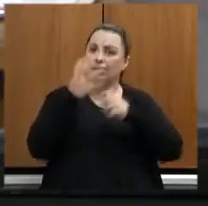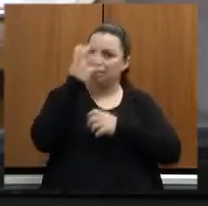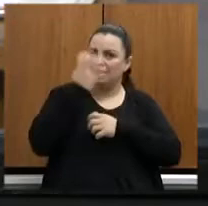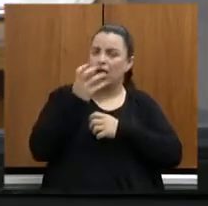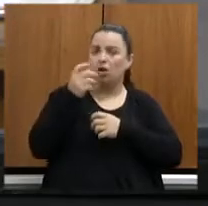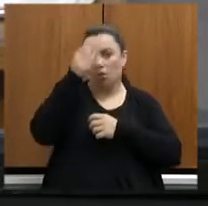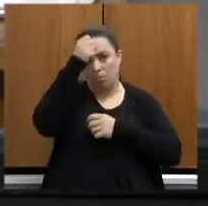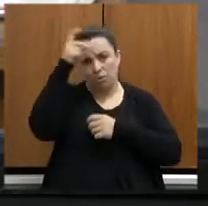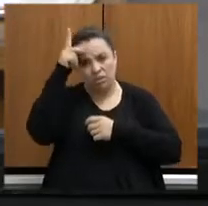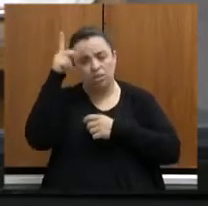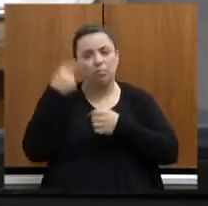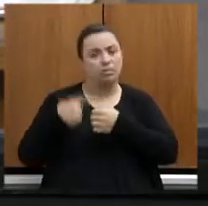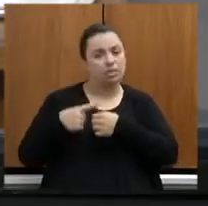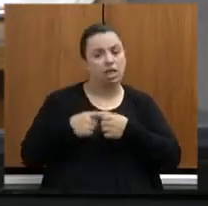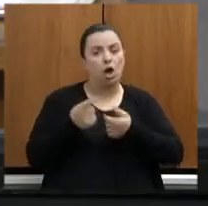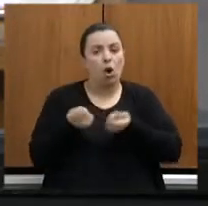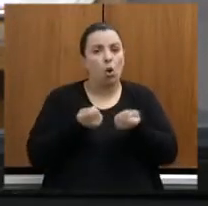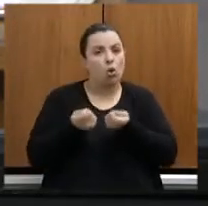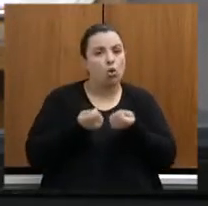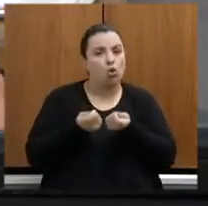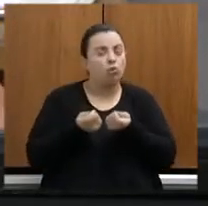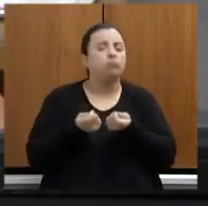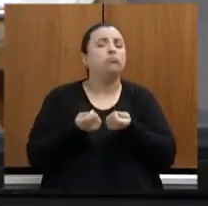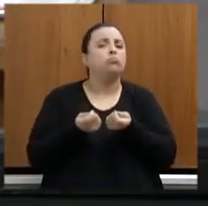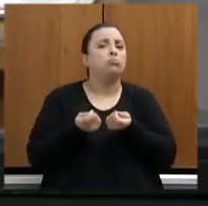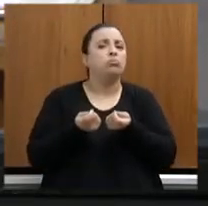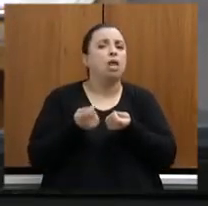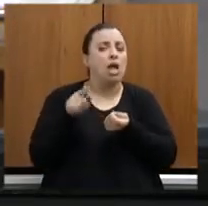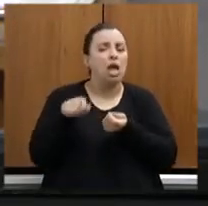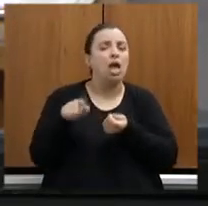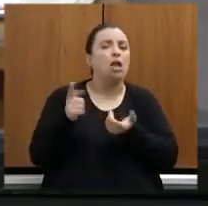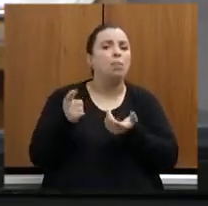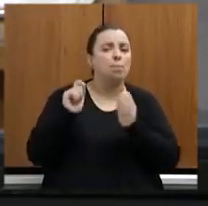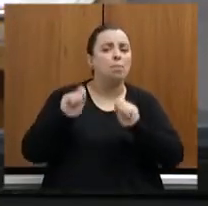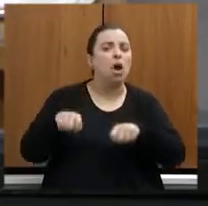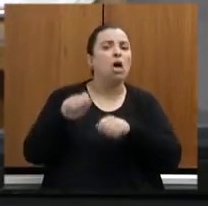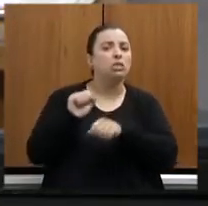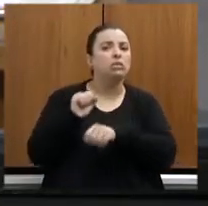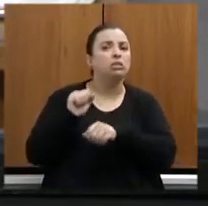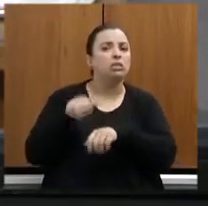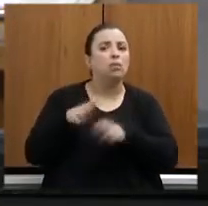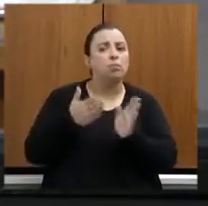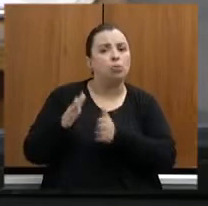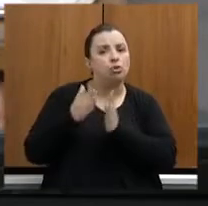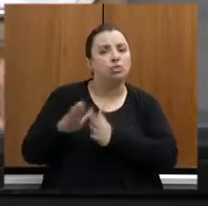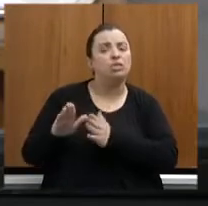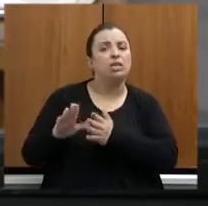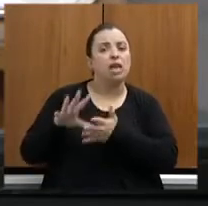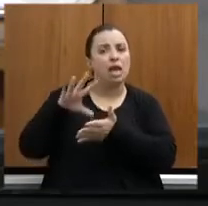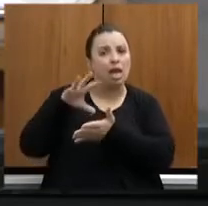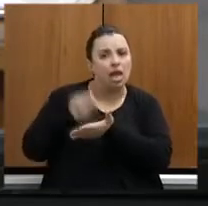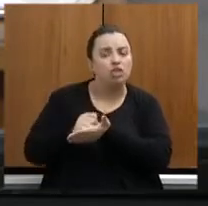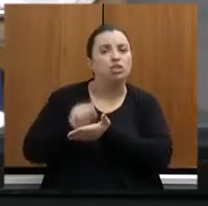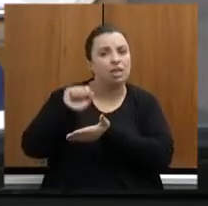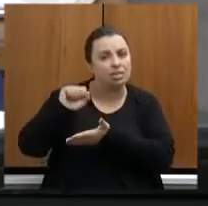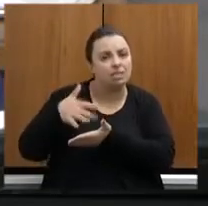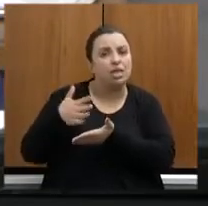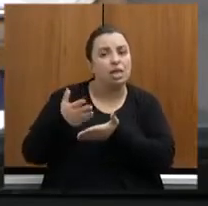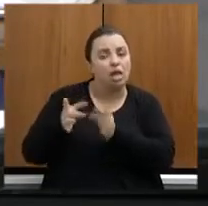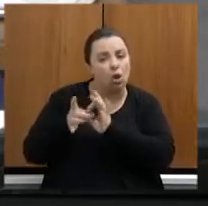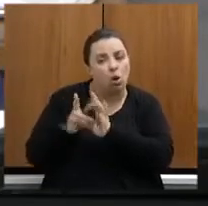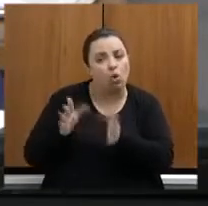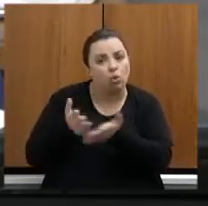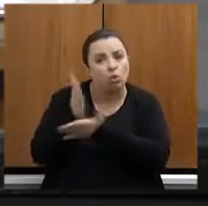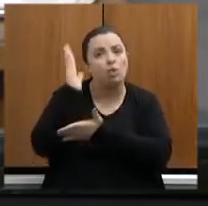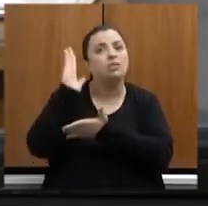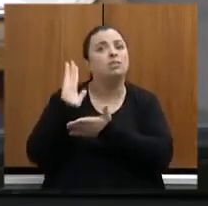controle porque não ele produzir se ele ele registrar sim e autorizar o comércio e o ministério entendeu que os produtos